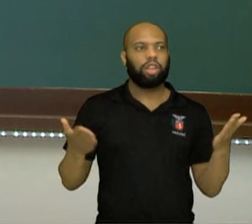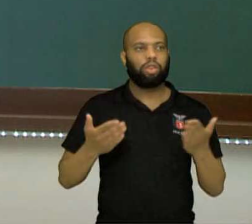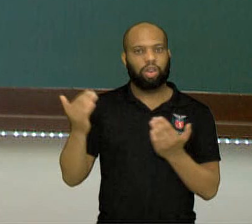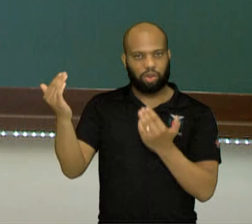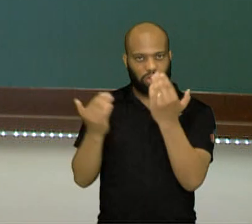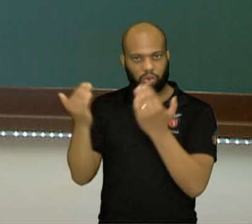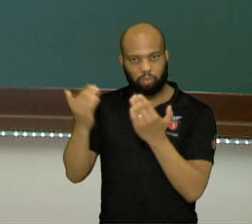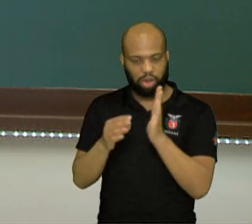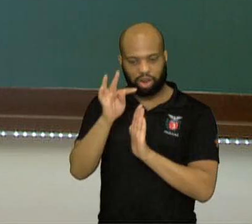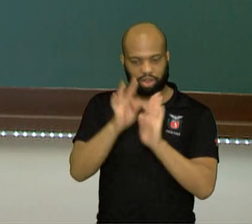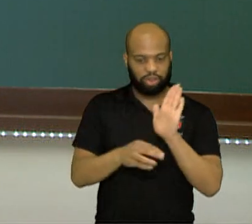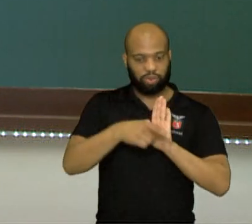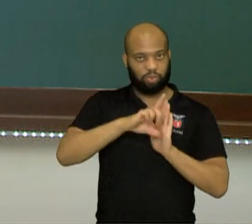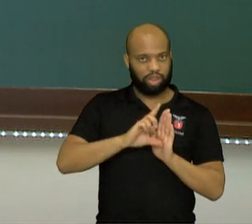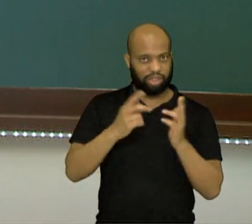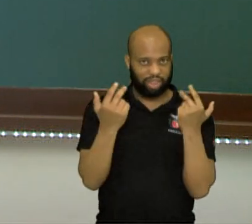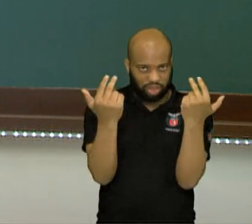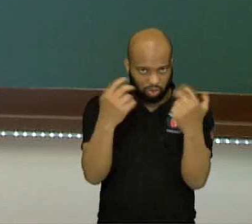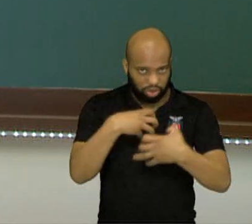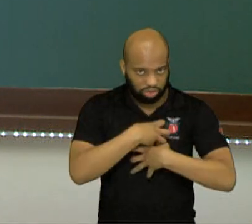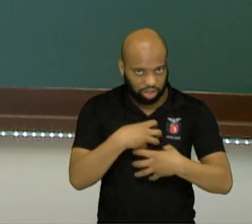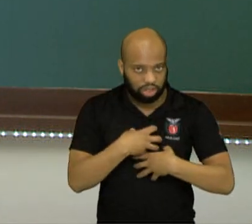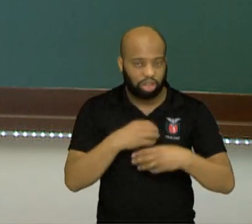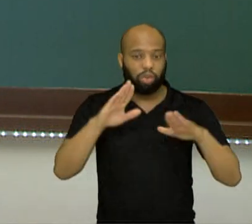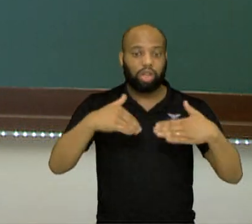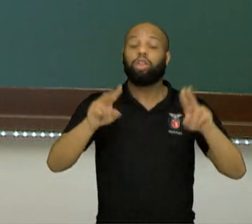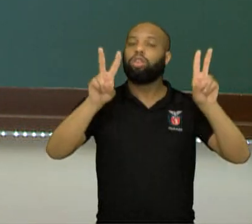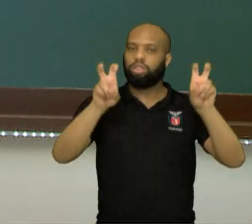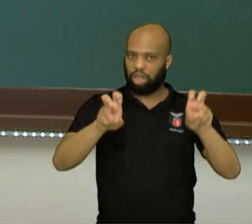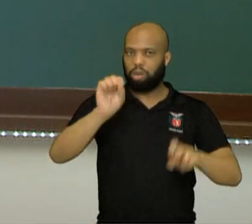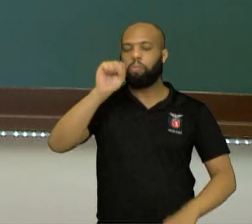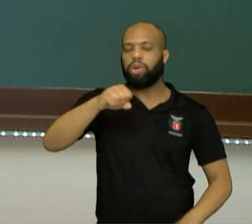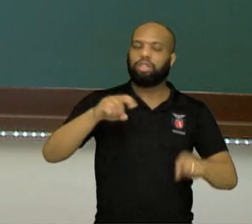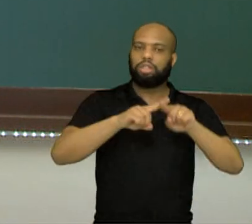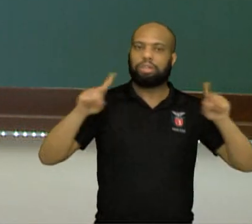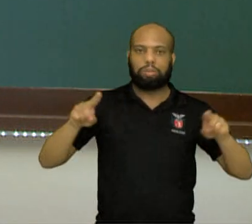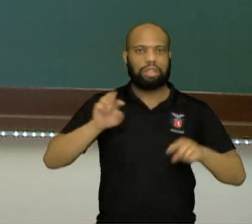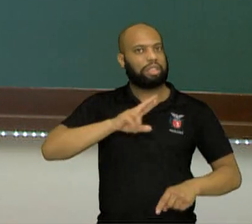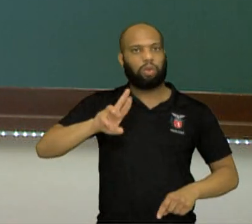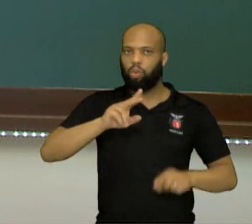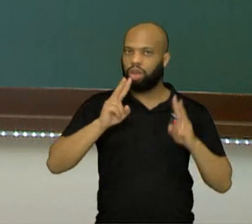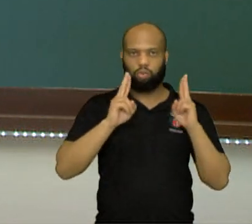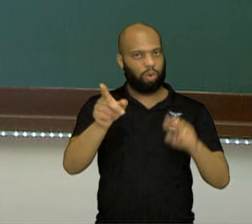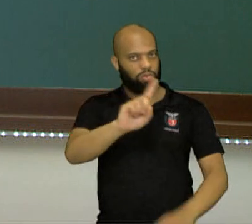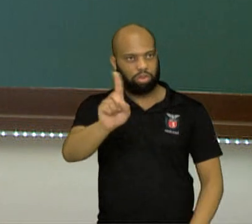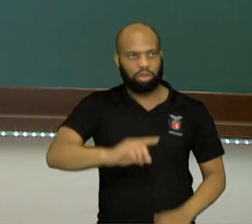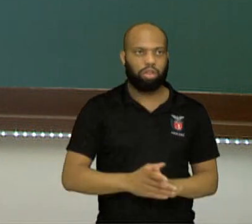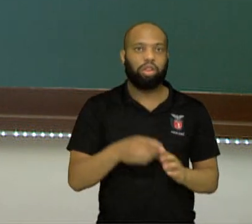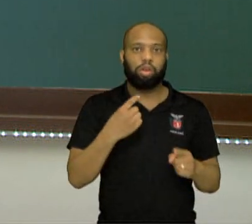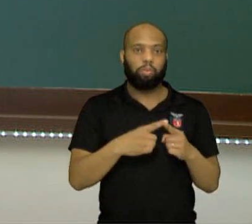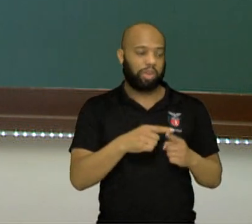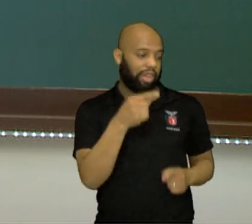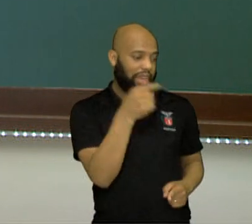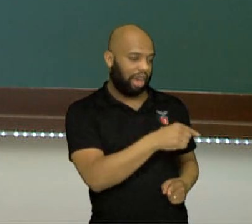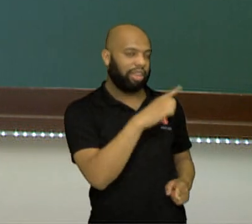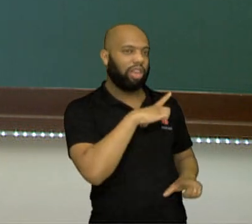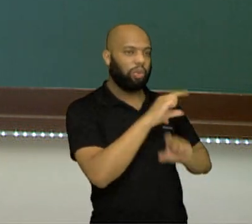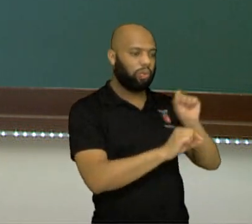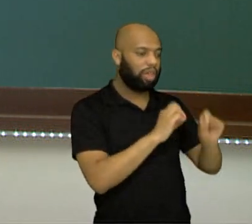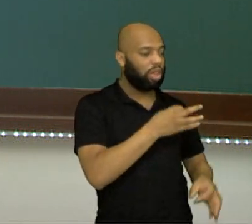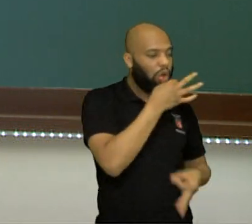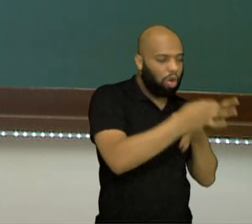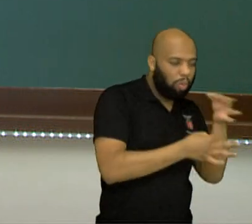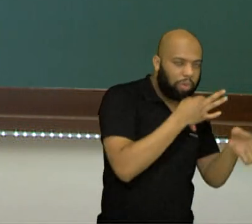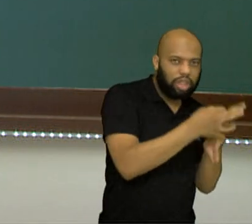comparar com anterior é igual o tema é o assunto é mas não é a mesma coisa né O primeiro é cheio